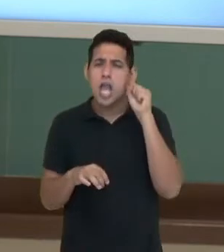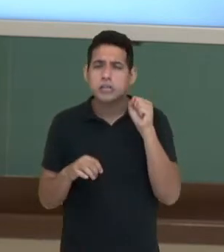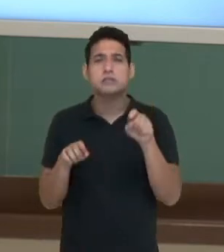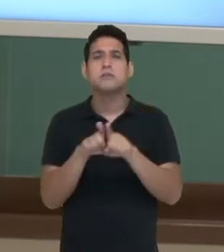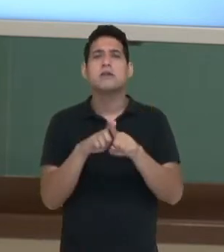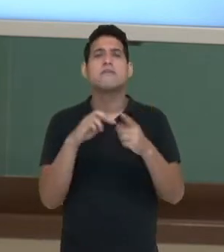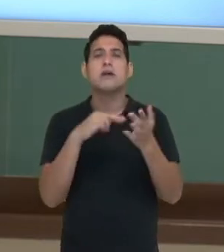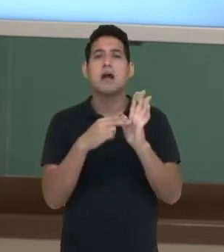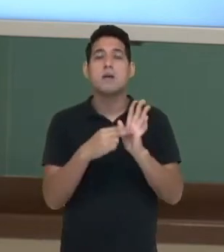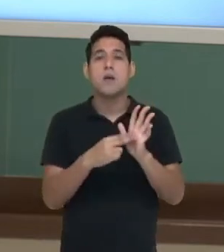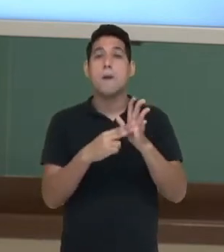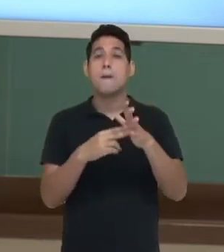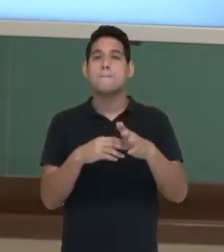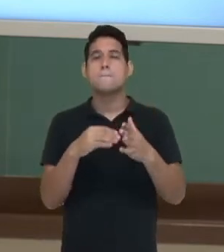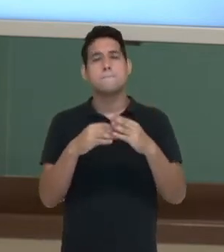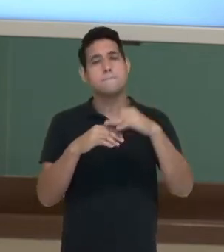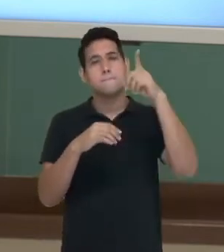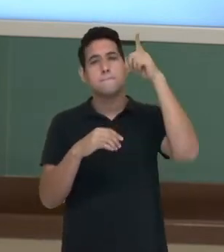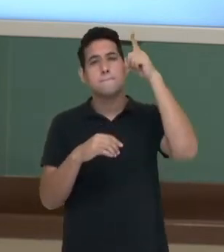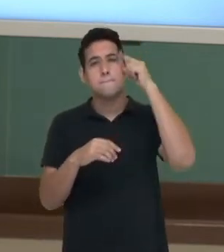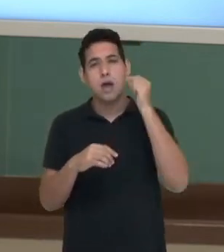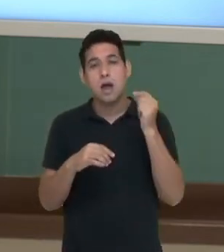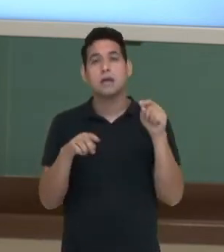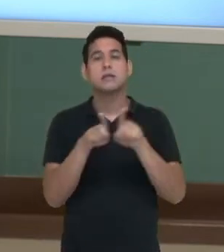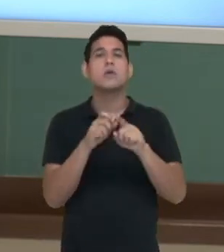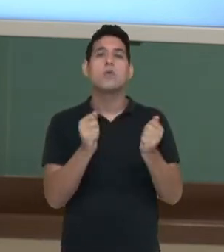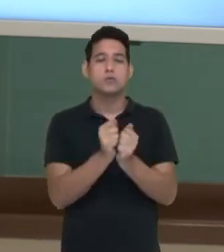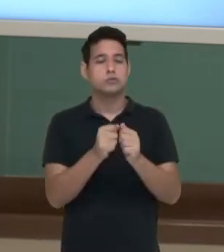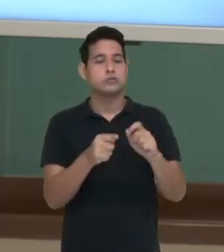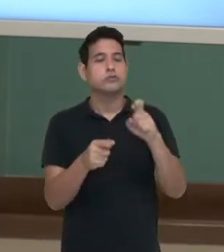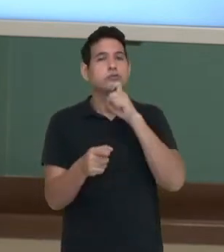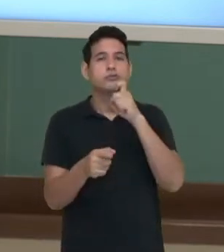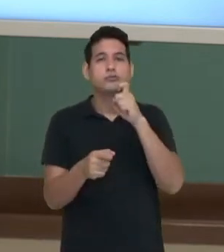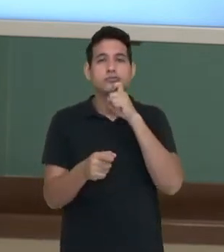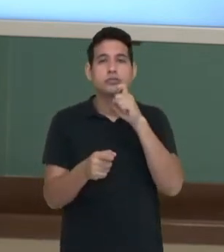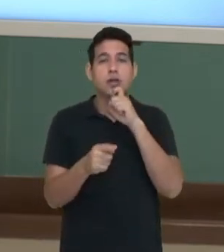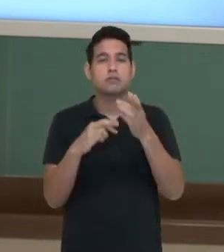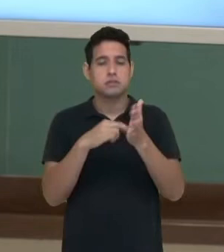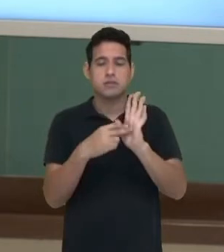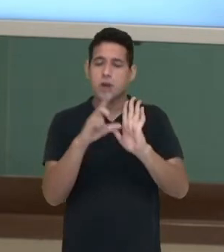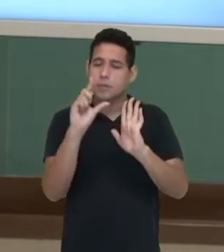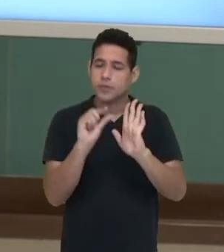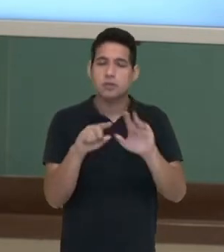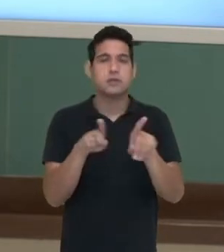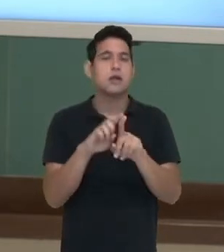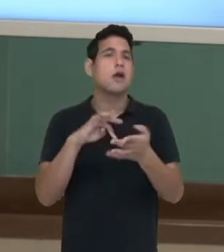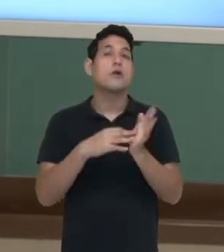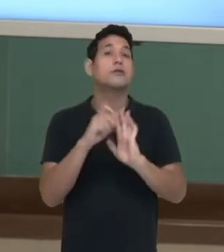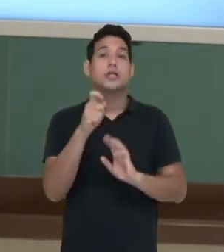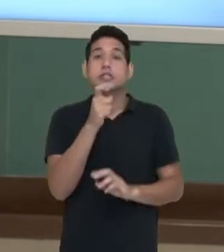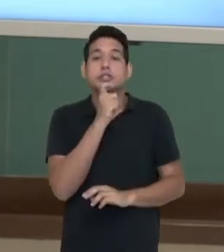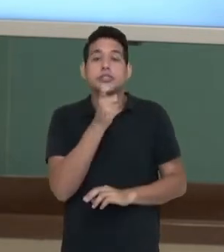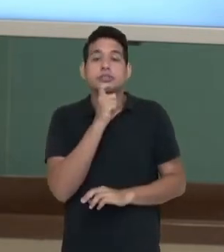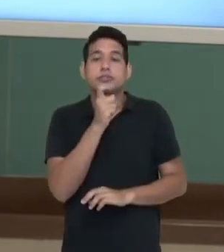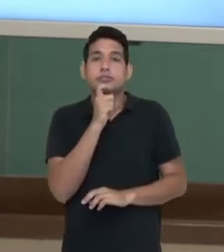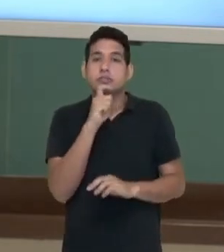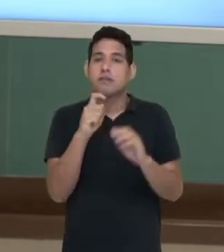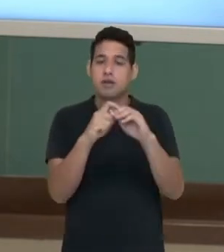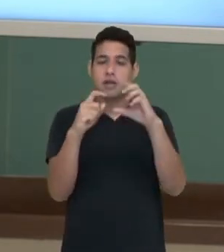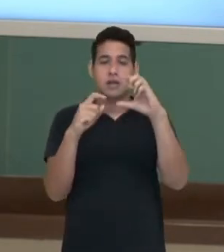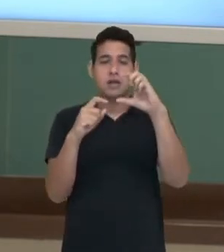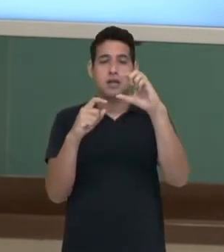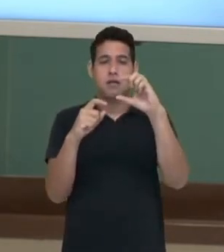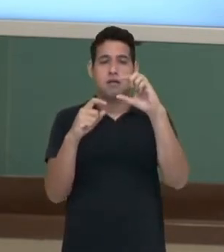vai ceder calor para o gelo, que está com a temperatura menor, e com isso o gelo vai